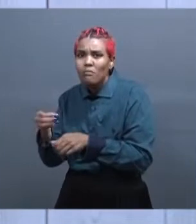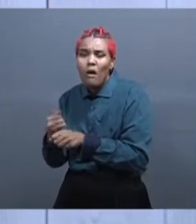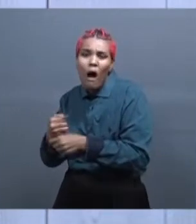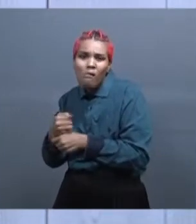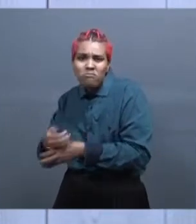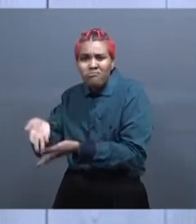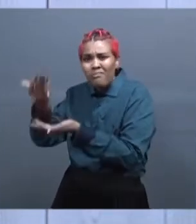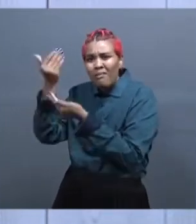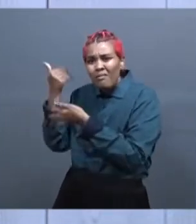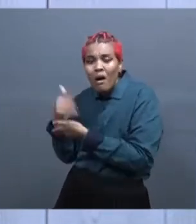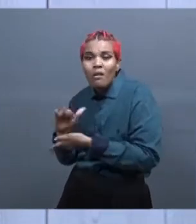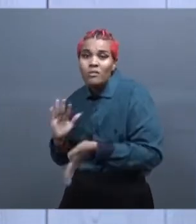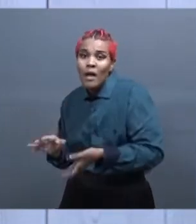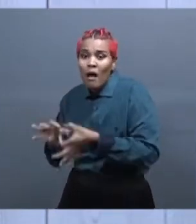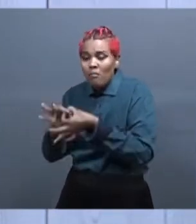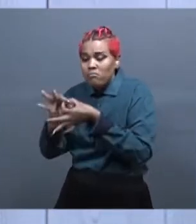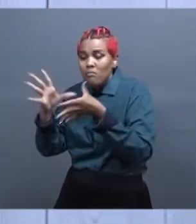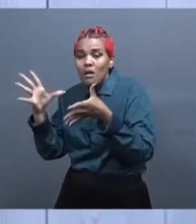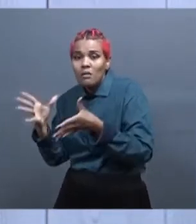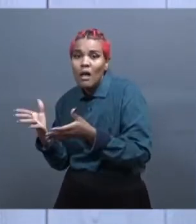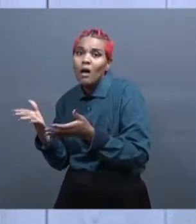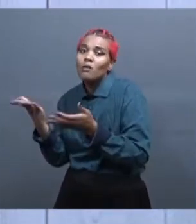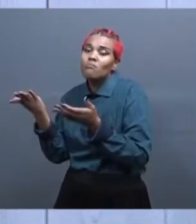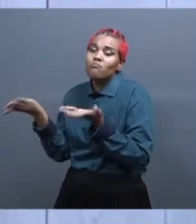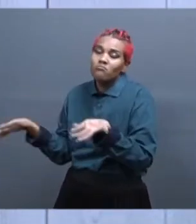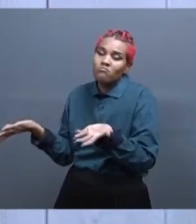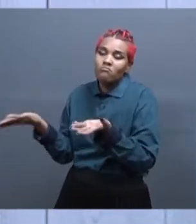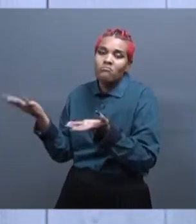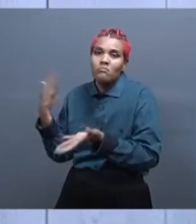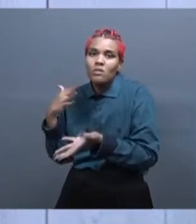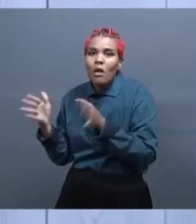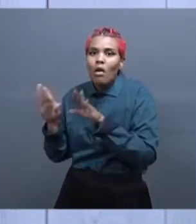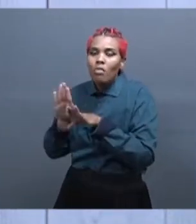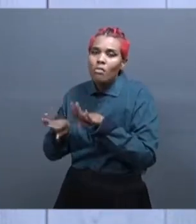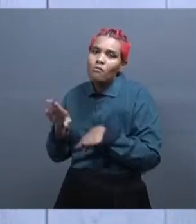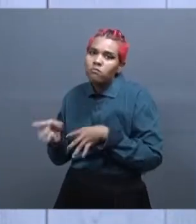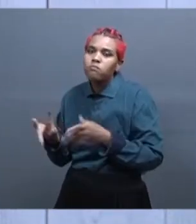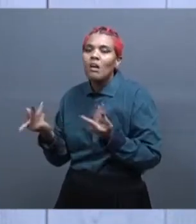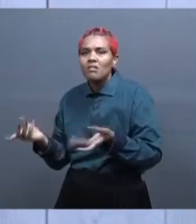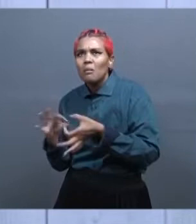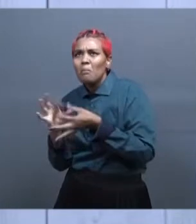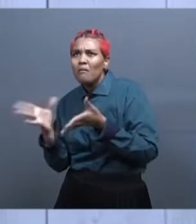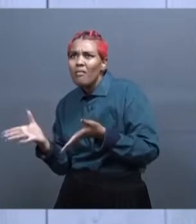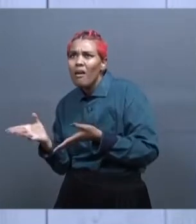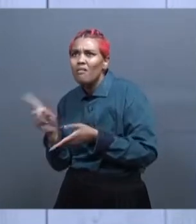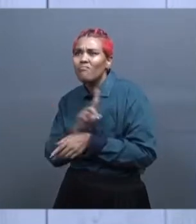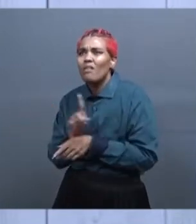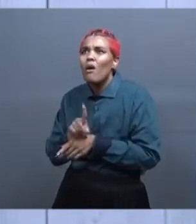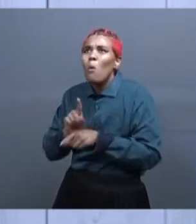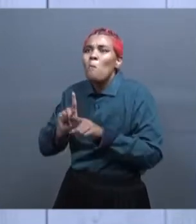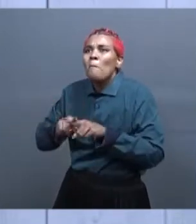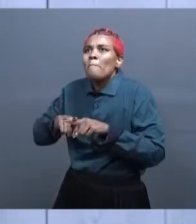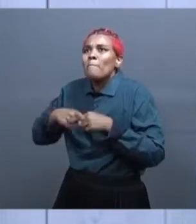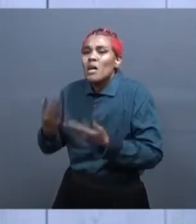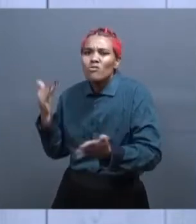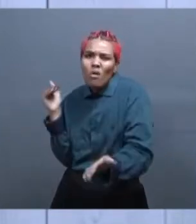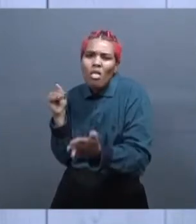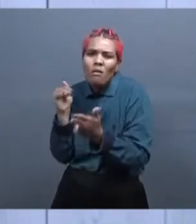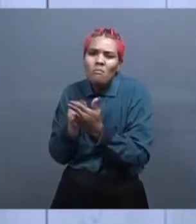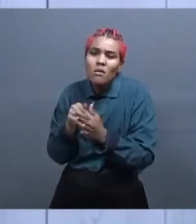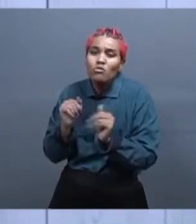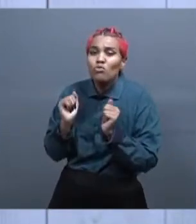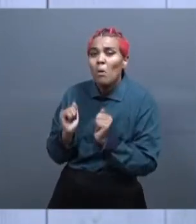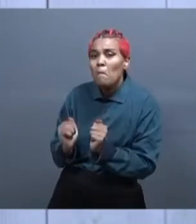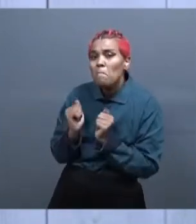existe uma liberdade talvez liberdade não seja a melhor palavra mas os limites do que se